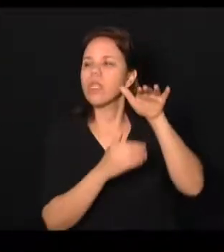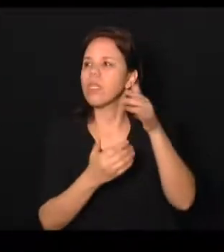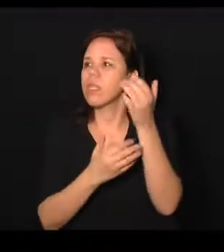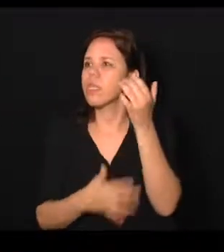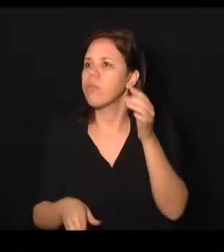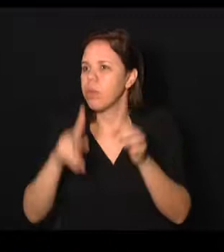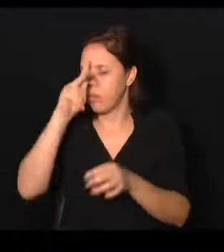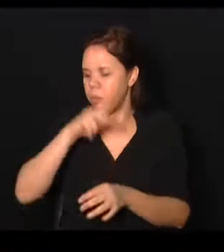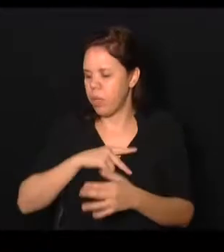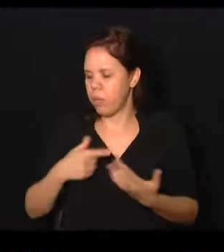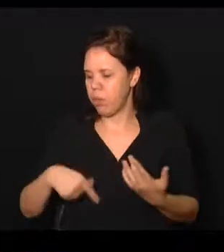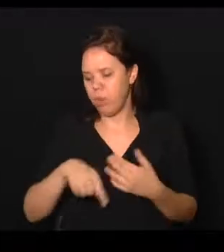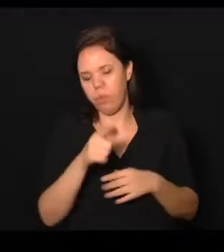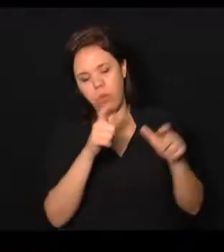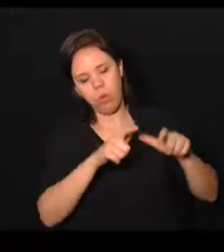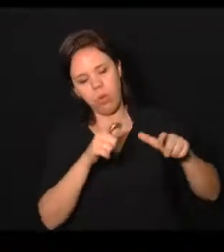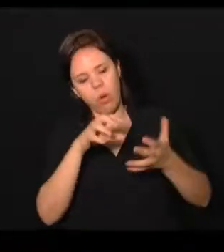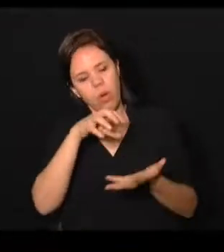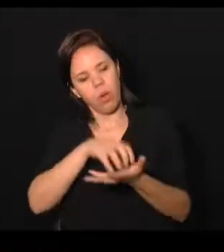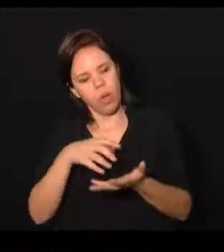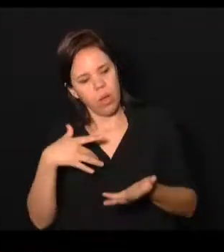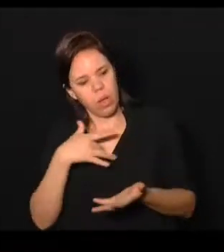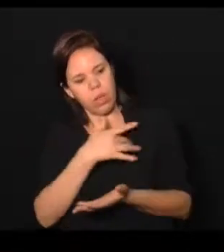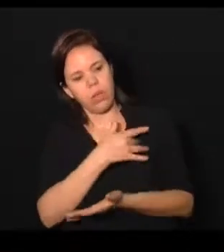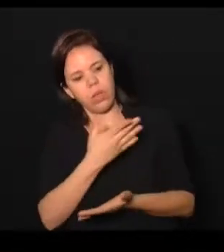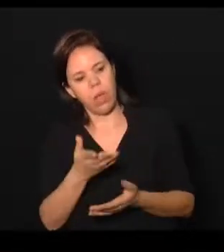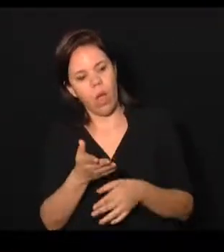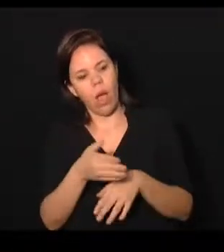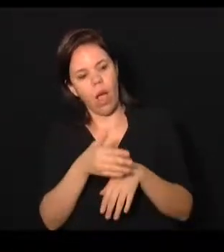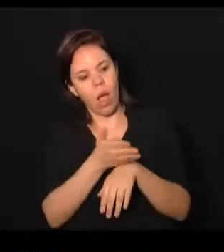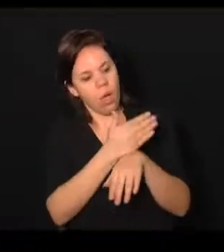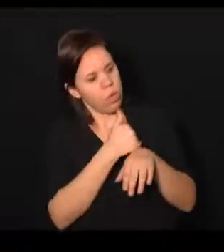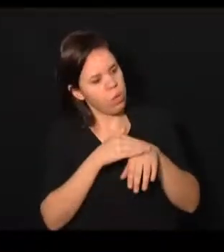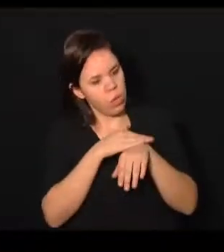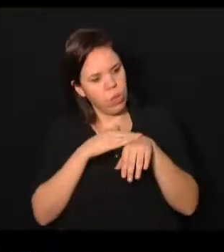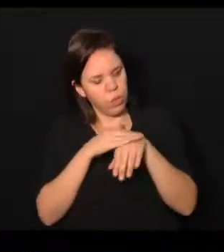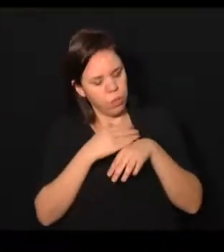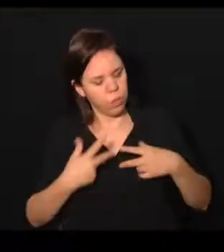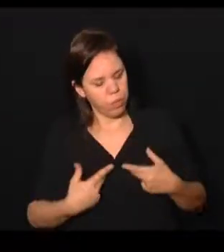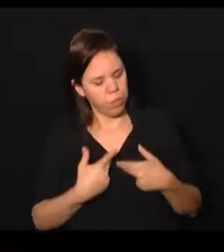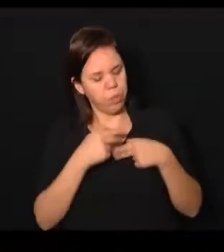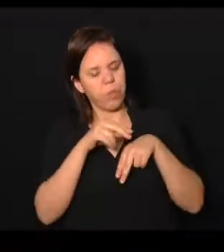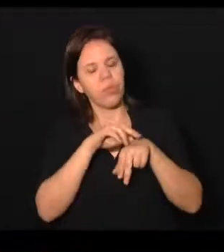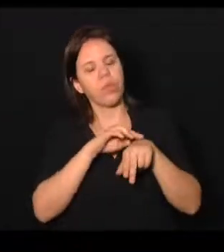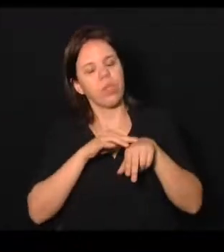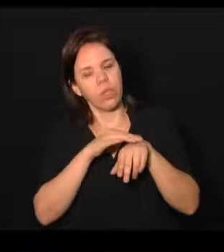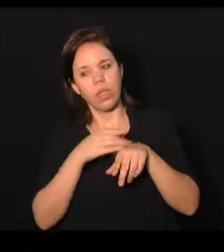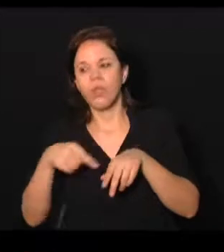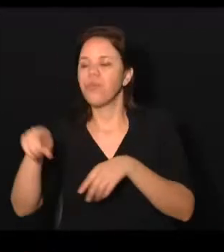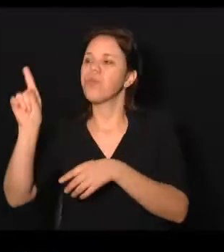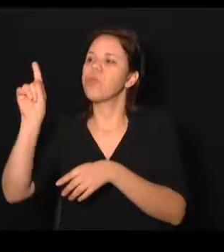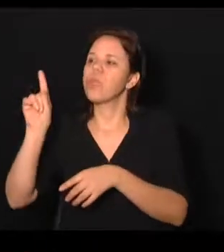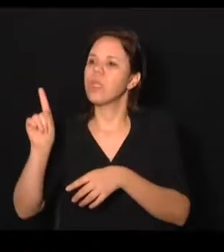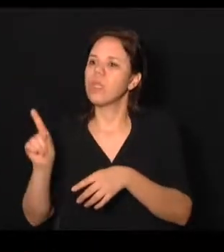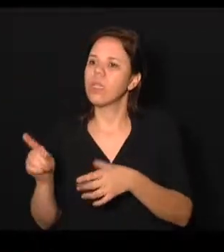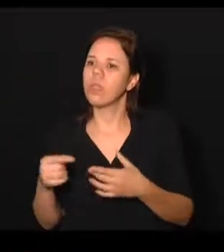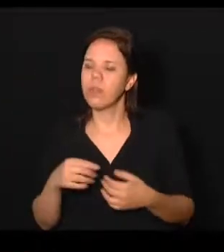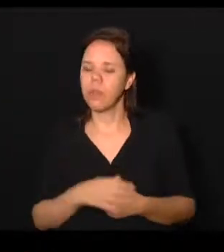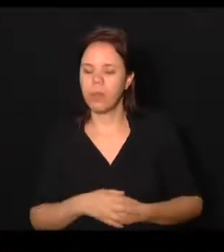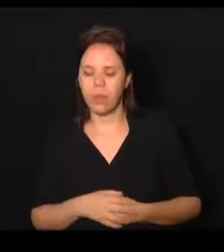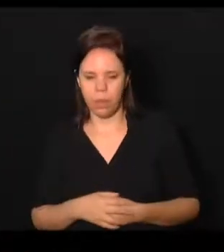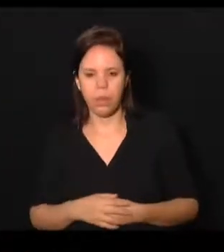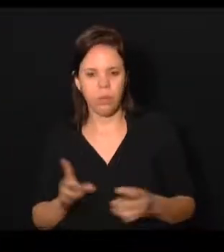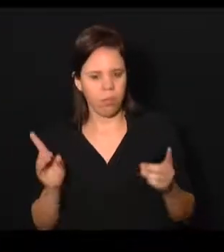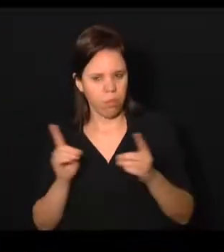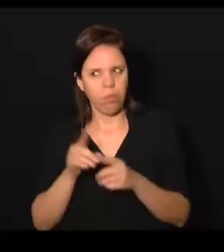o banco de sangue num período hábil. Antes, eu converso com o cirurgião e ele me encaminha. Eu vou até o banco de sangue e que